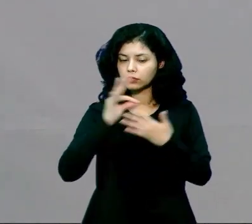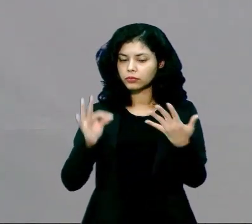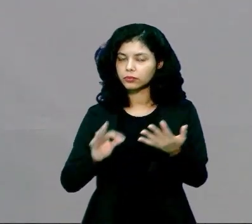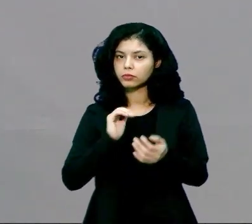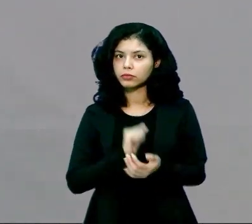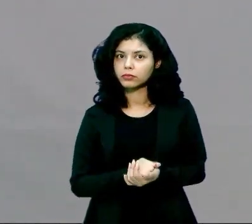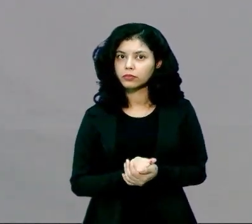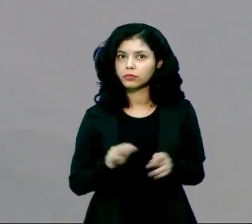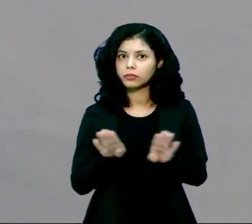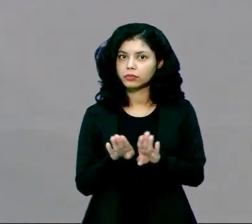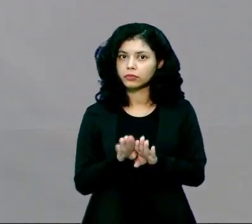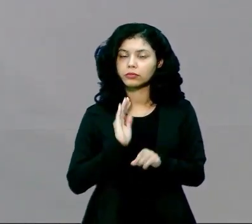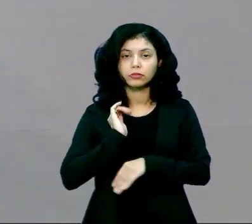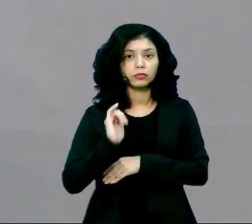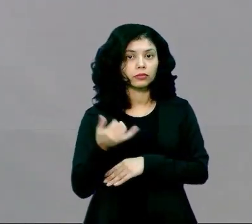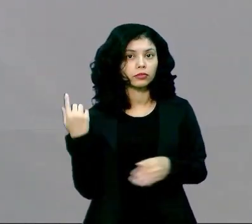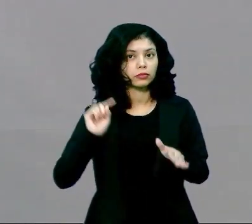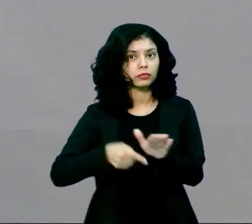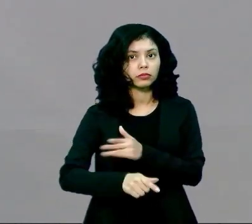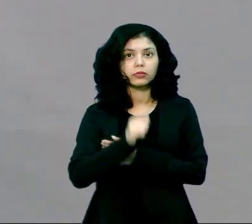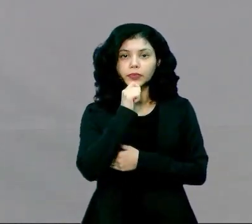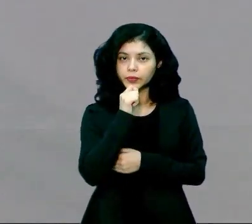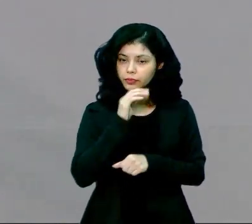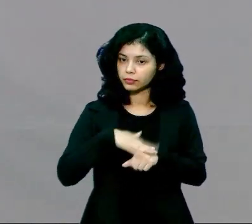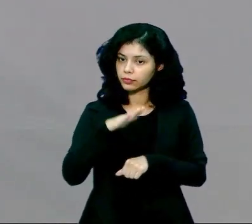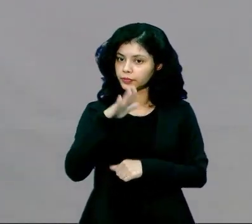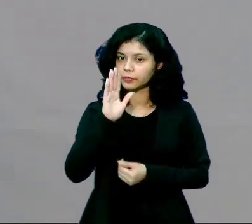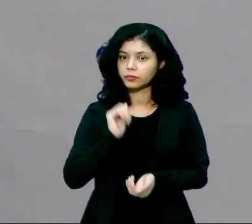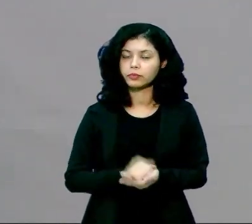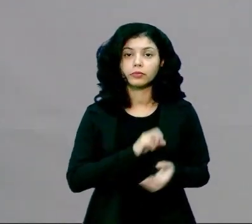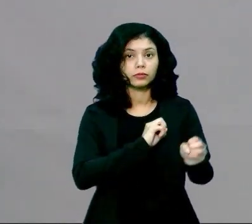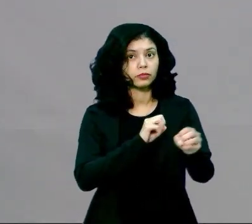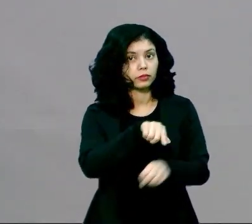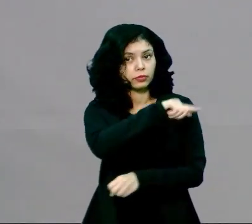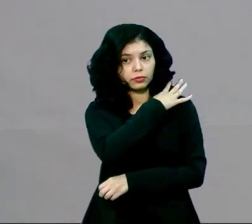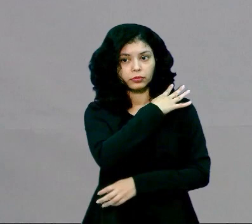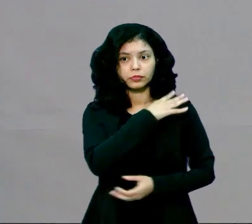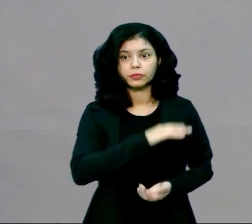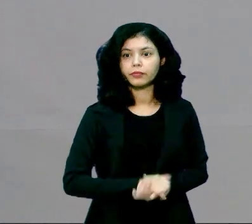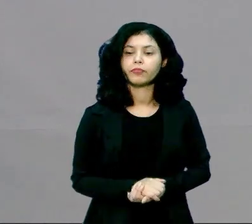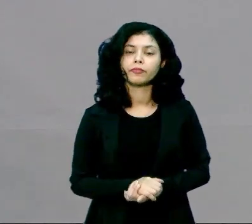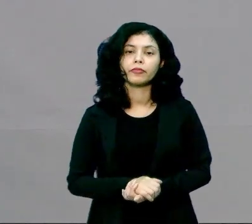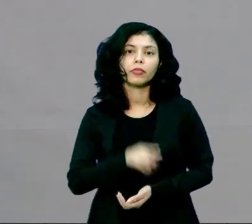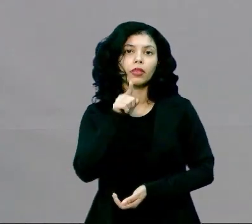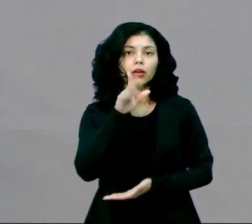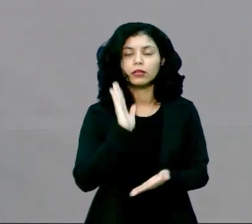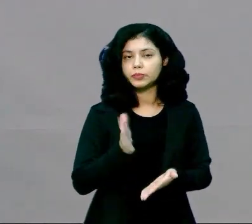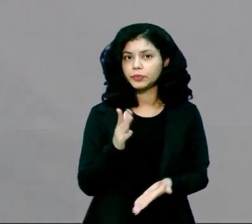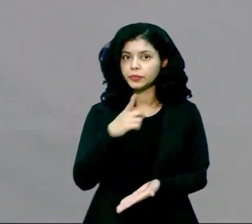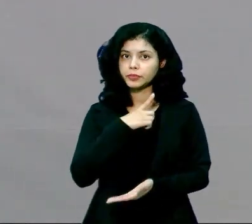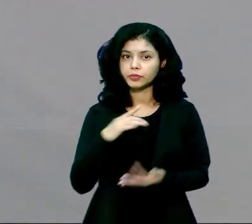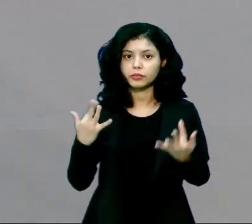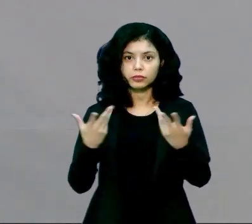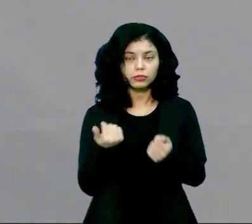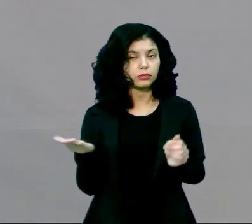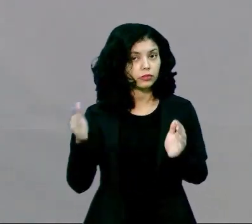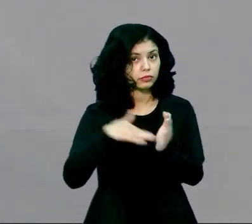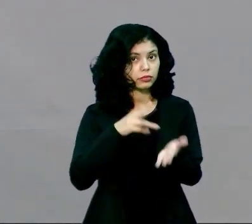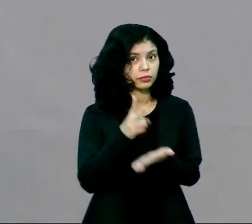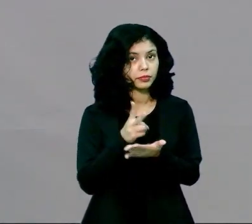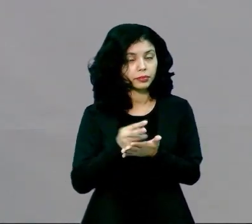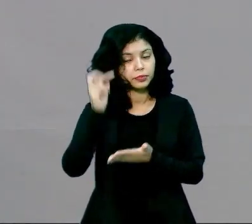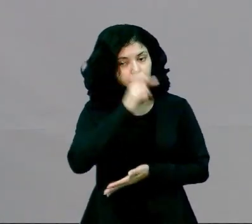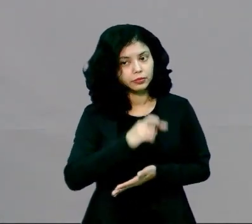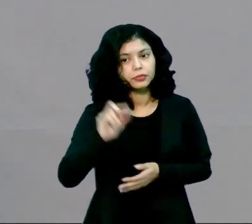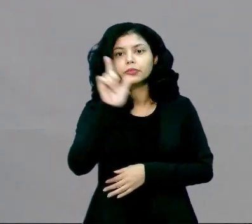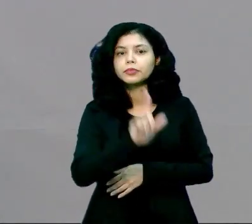da narrativa, vai aprofundando alguns, né? E no ensino médio, você já está apto a fazer aí até uma